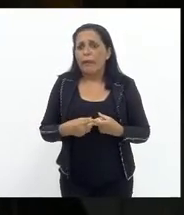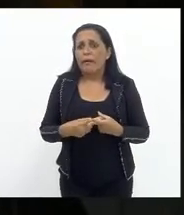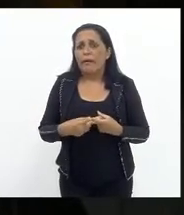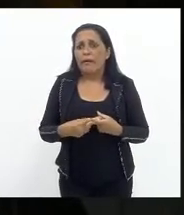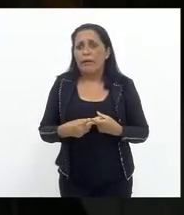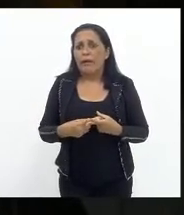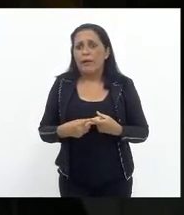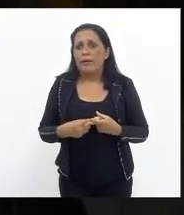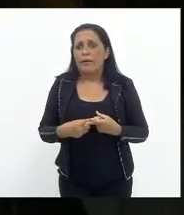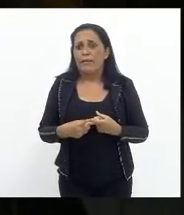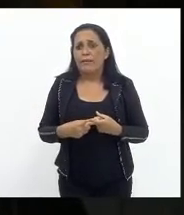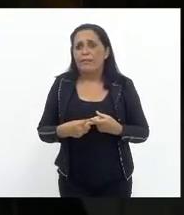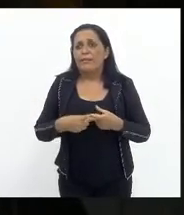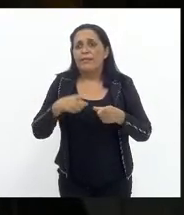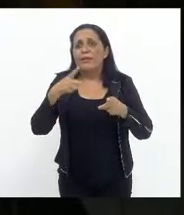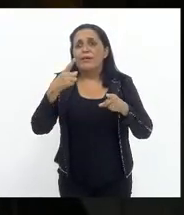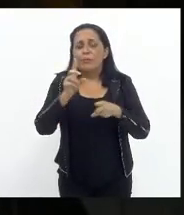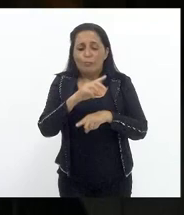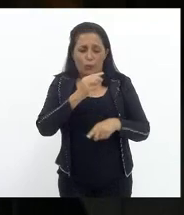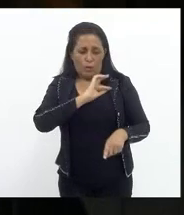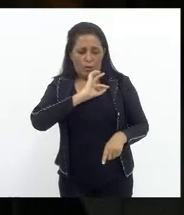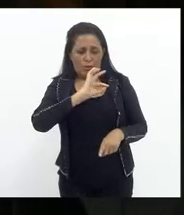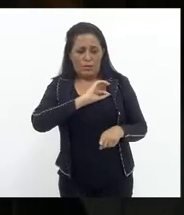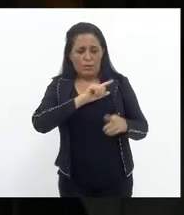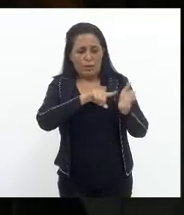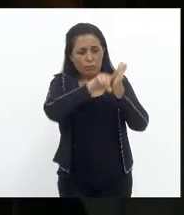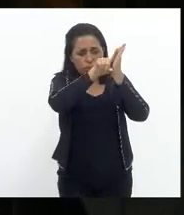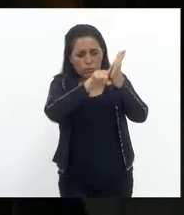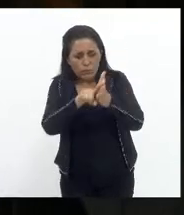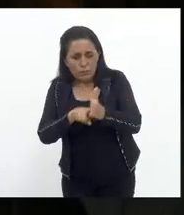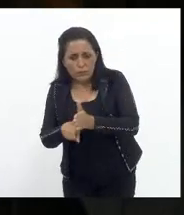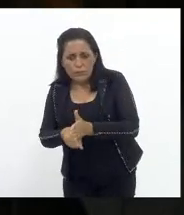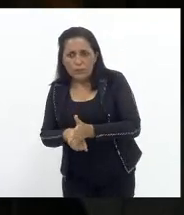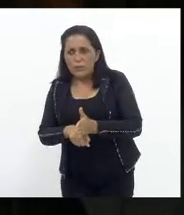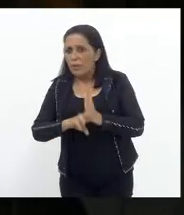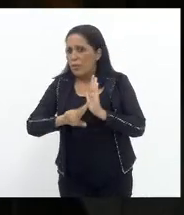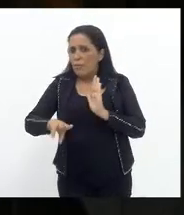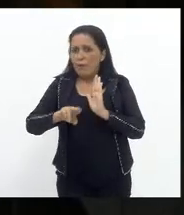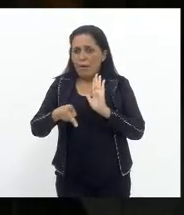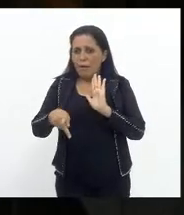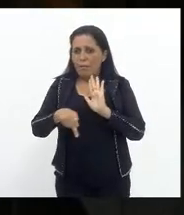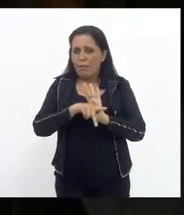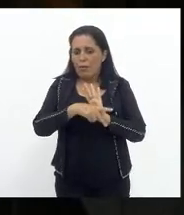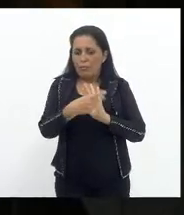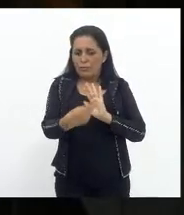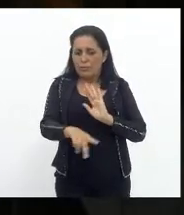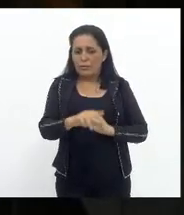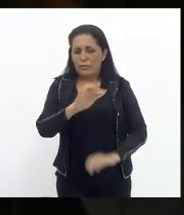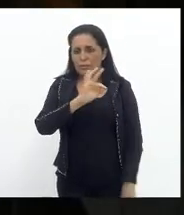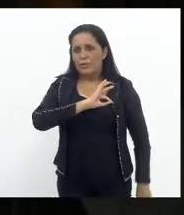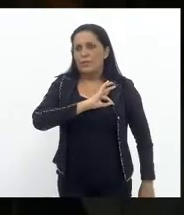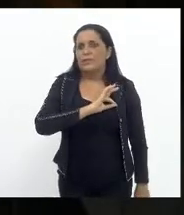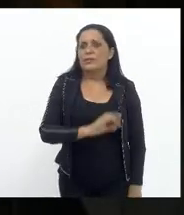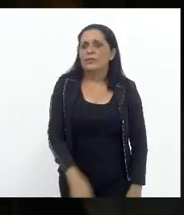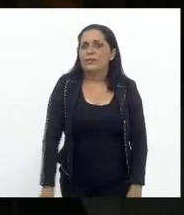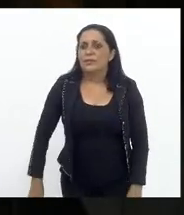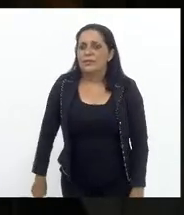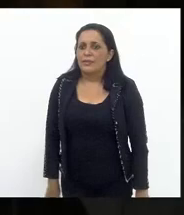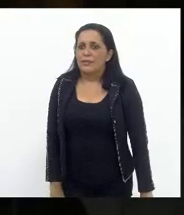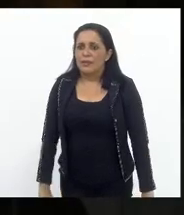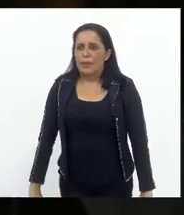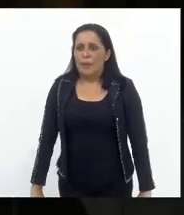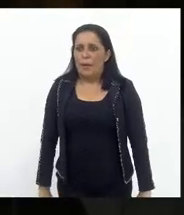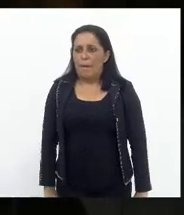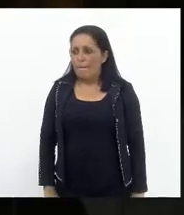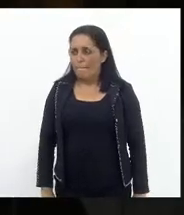de inspeção veicular, que não é atribuição da Polícia Militar. Muito obrigado, senhora presidente.